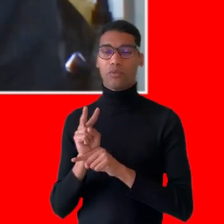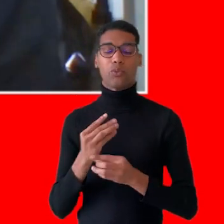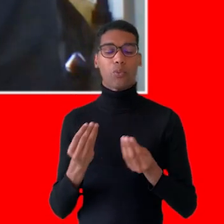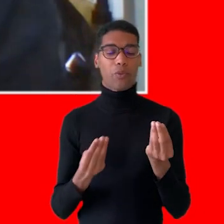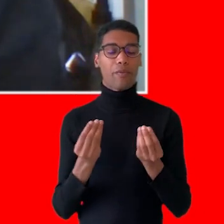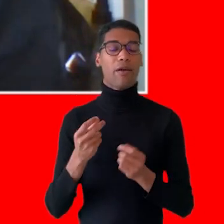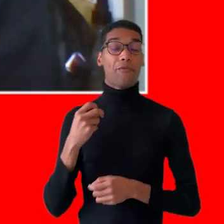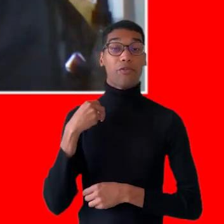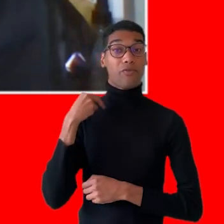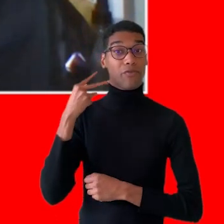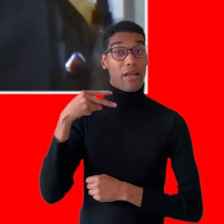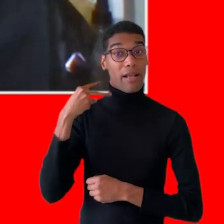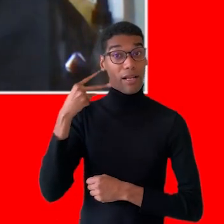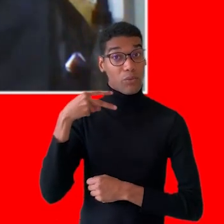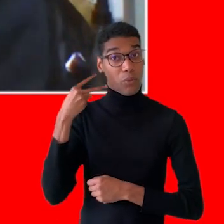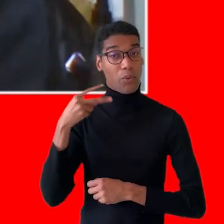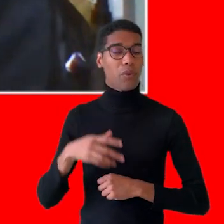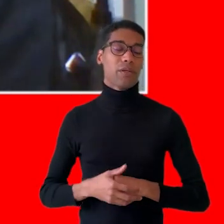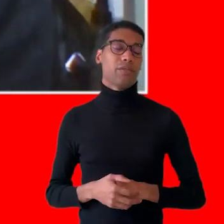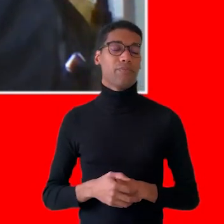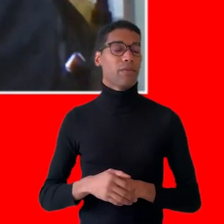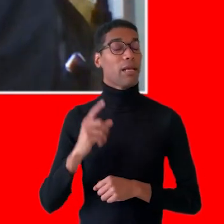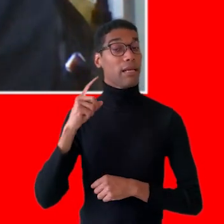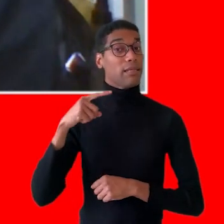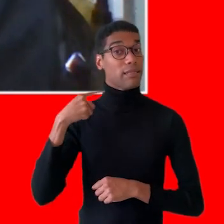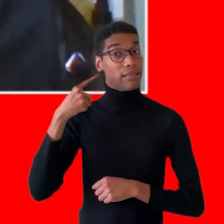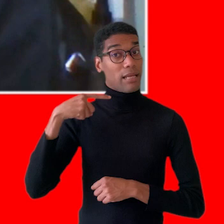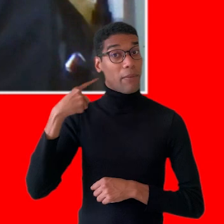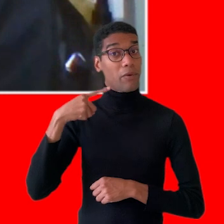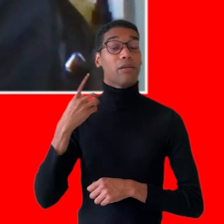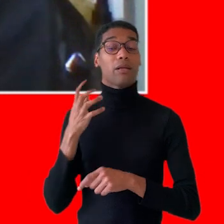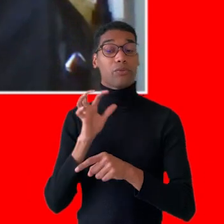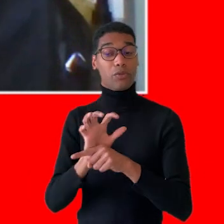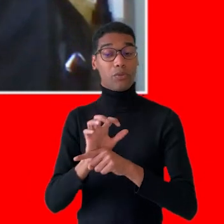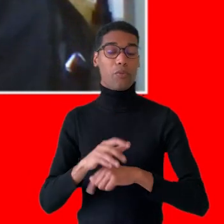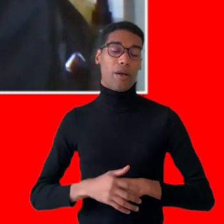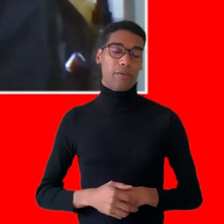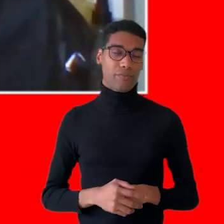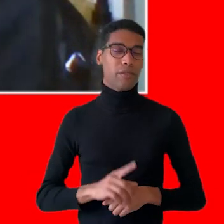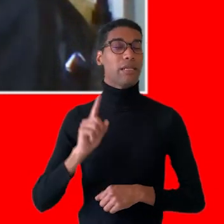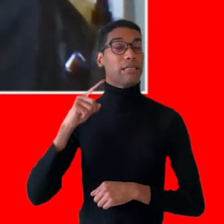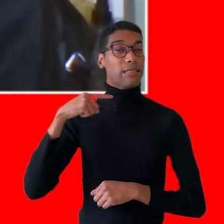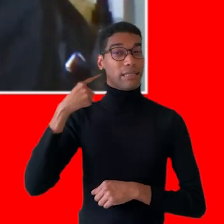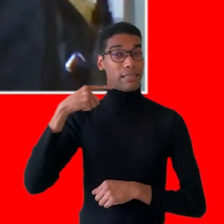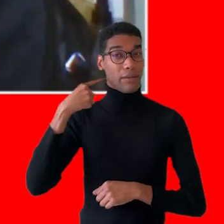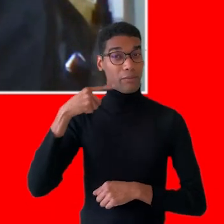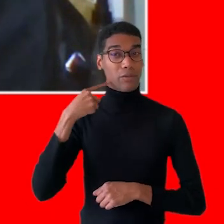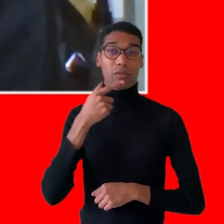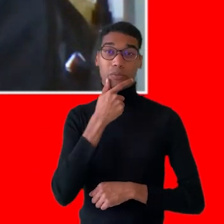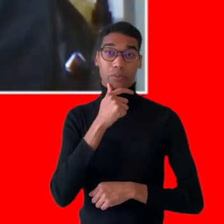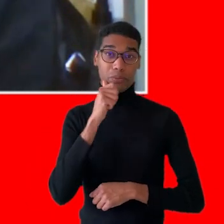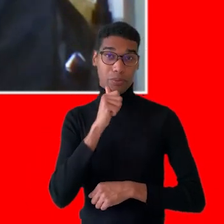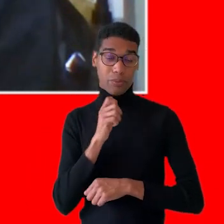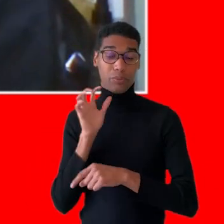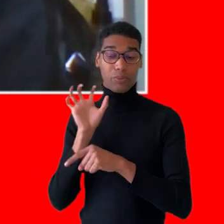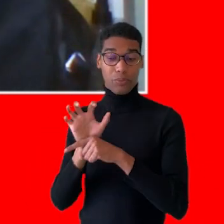seus vereadores, pelos seus deputados estaduais, deputados e deputadas